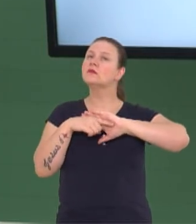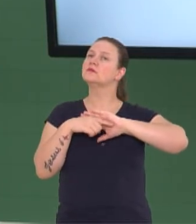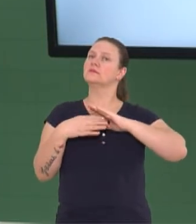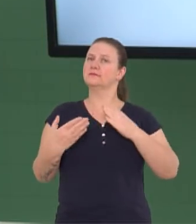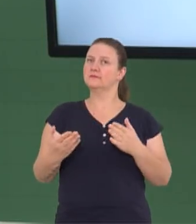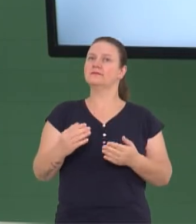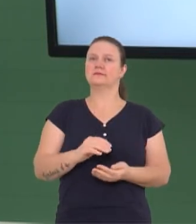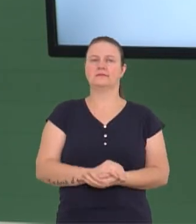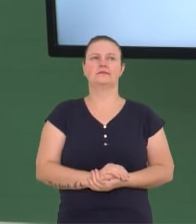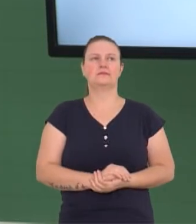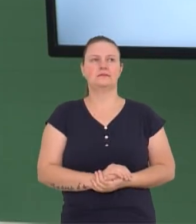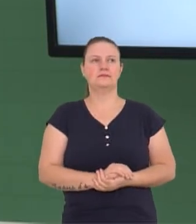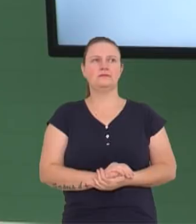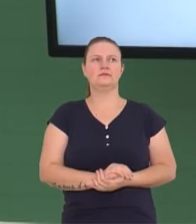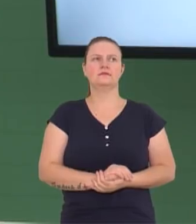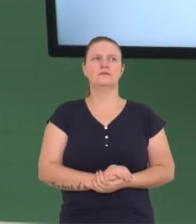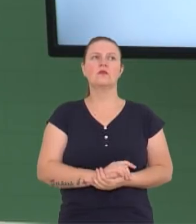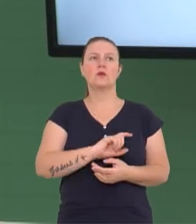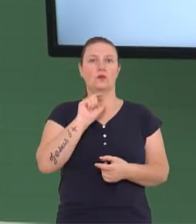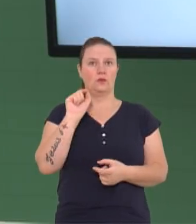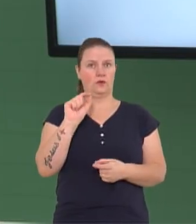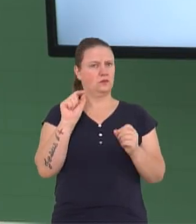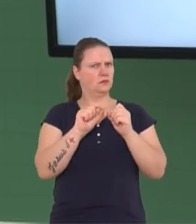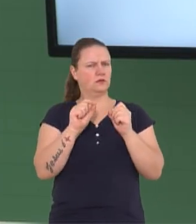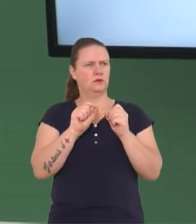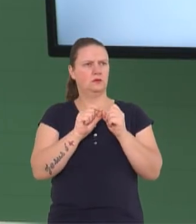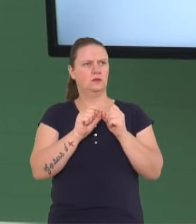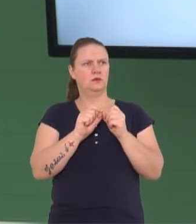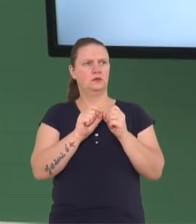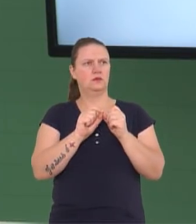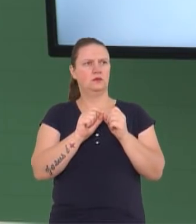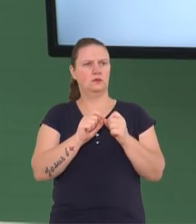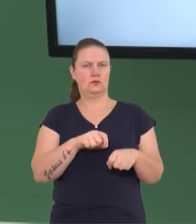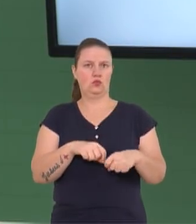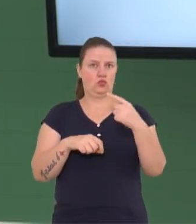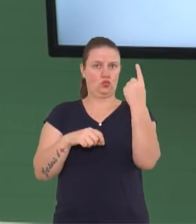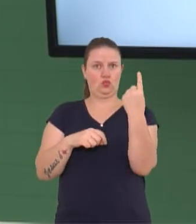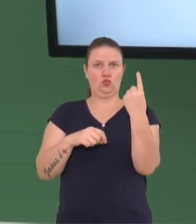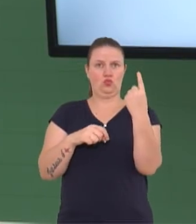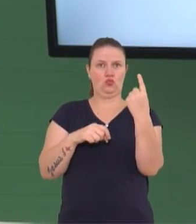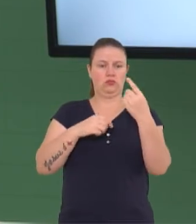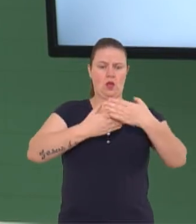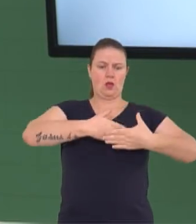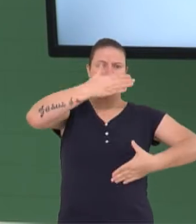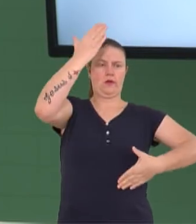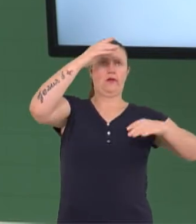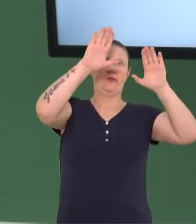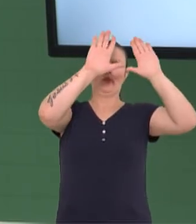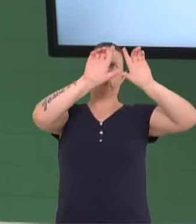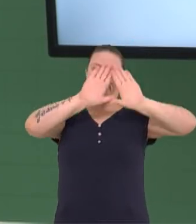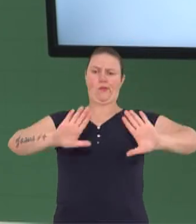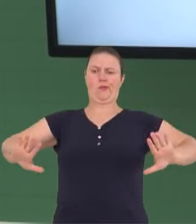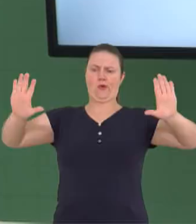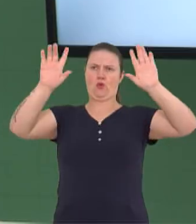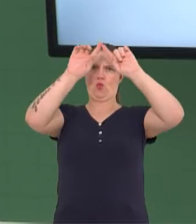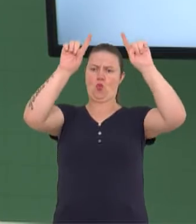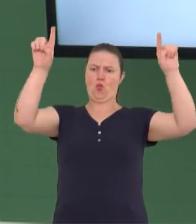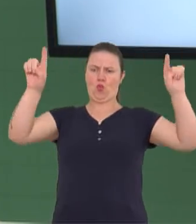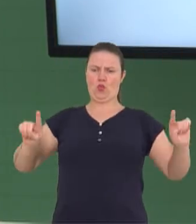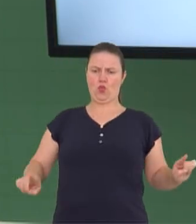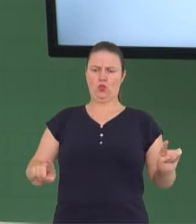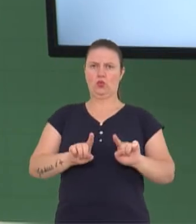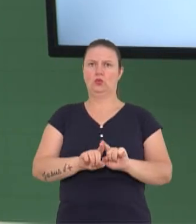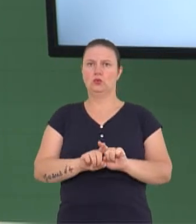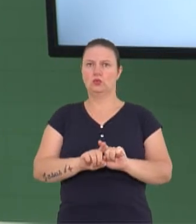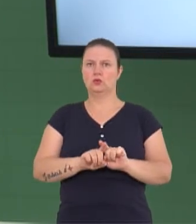subtração. Vou subtrair o quê? Um inteiro, que é a parede toda, menos